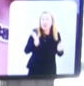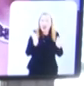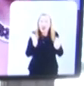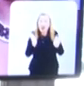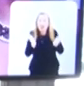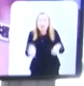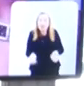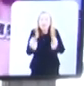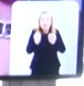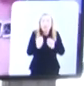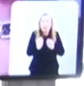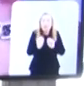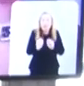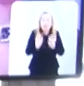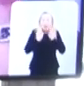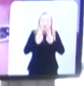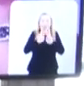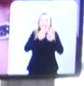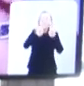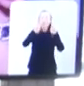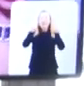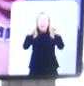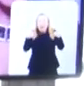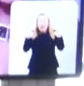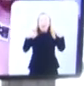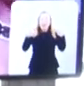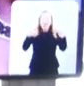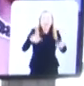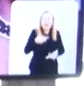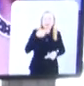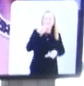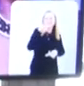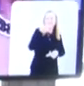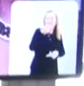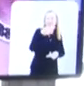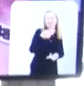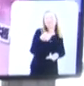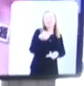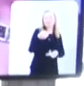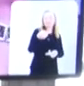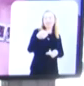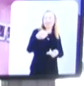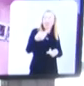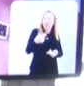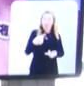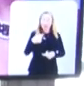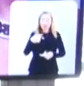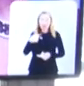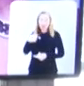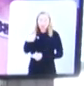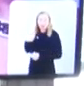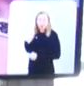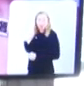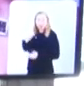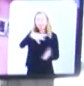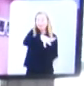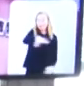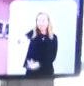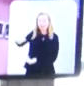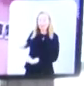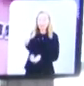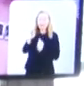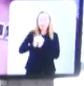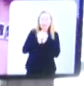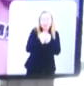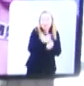economia porque só tem Desenvolvimento Social quem tem desenvolvimento econômico contínuo e